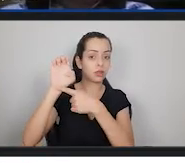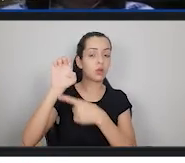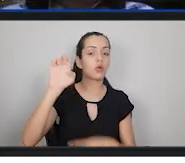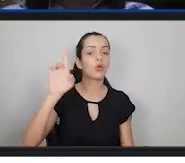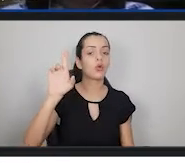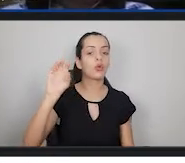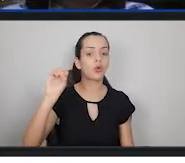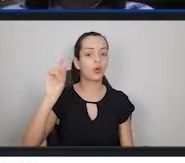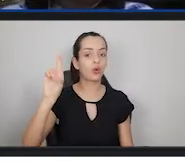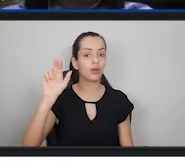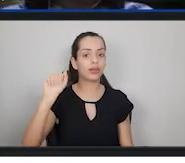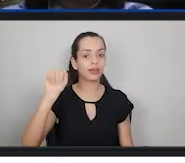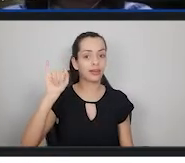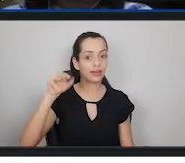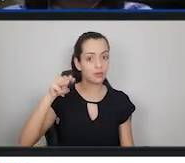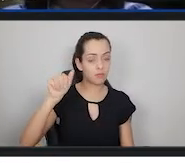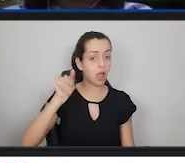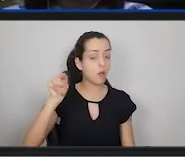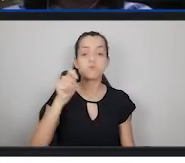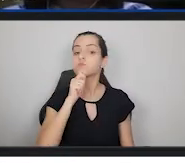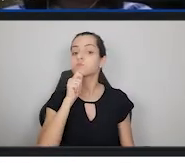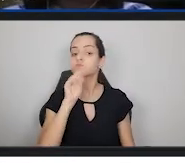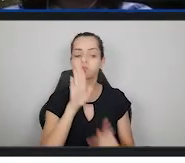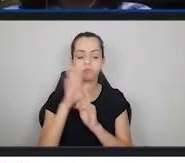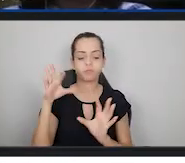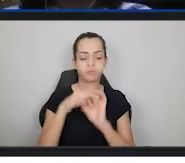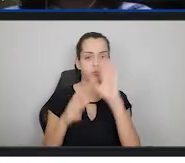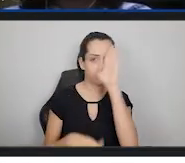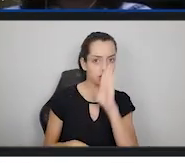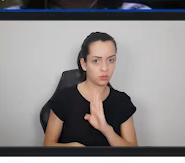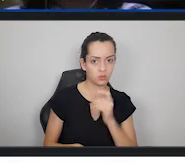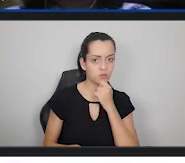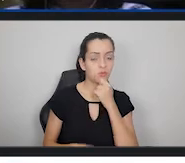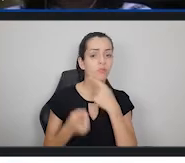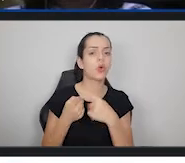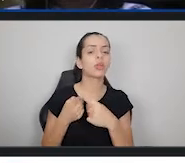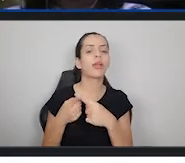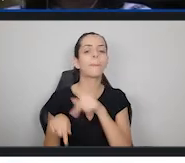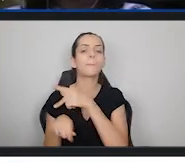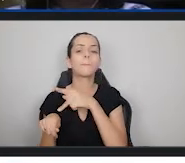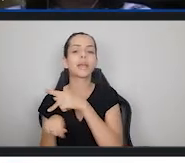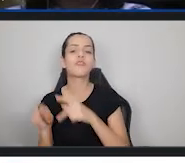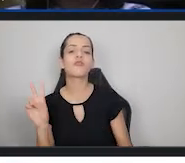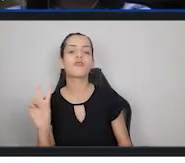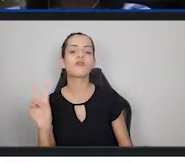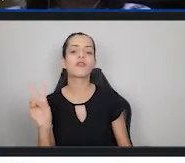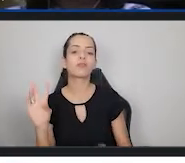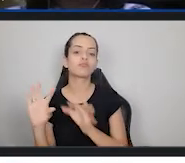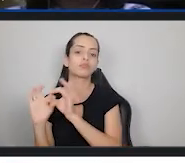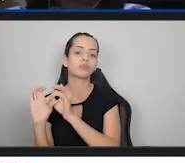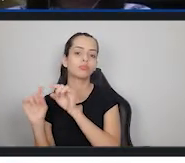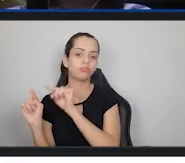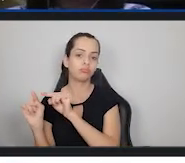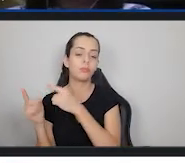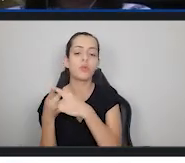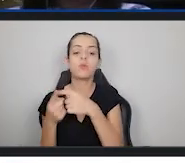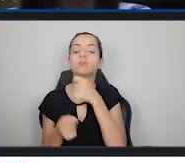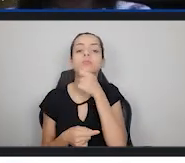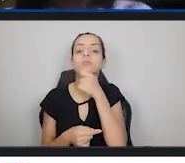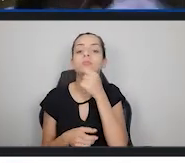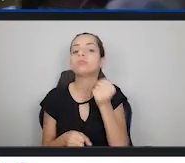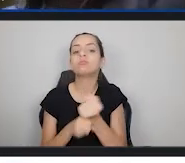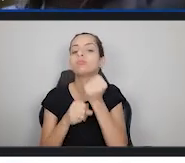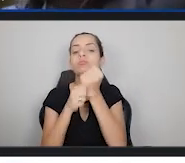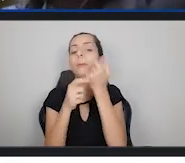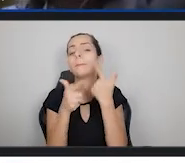Hoje, como sistemas isolados, nós temos basicamente aqui, e nós temos Roraima, que não faz parte ainda